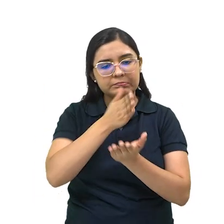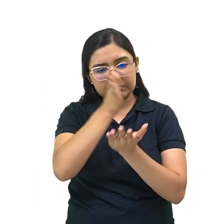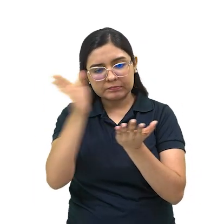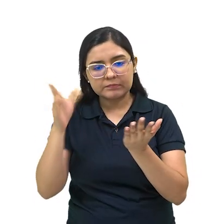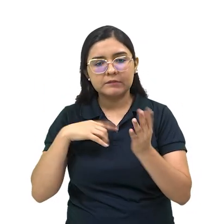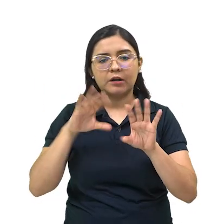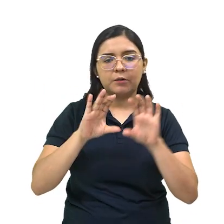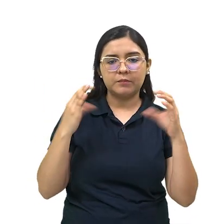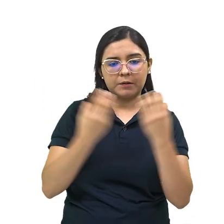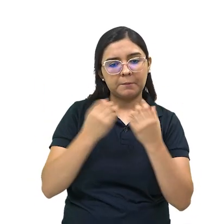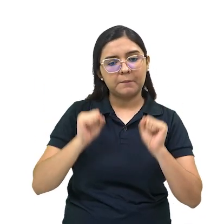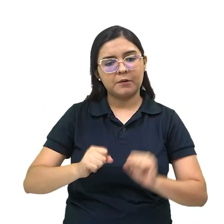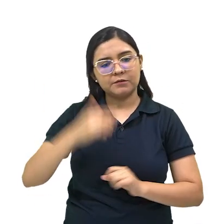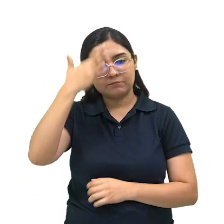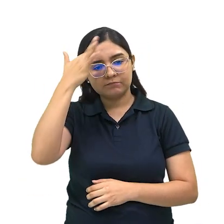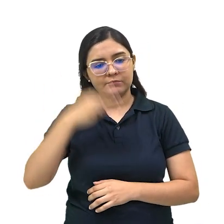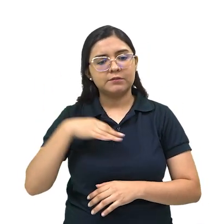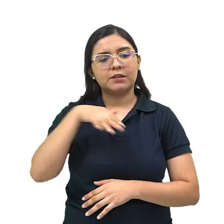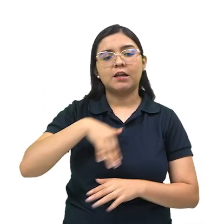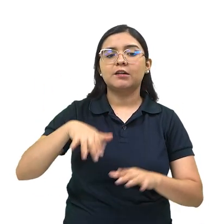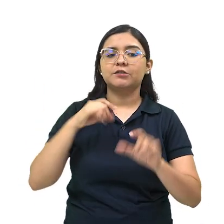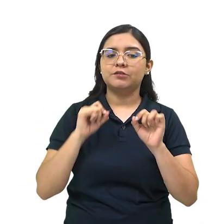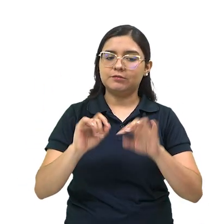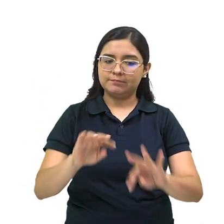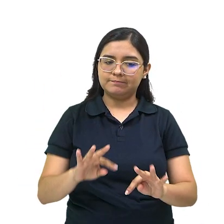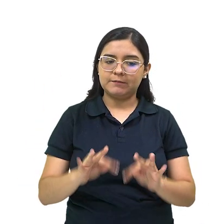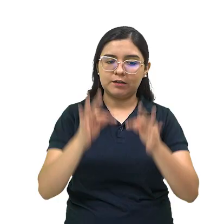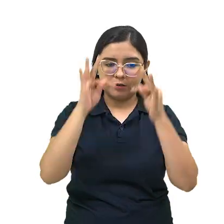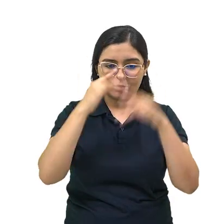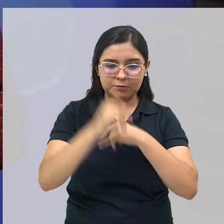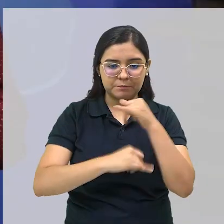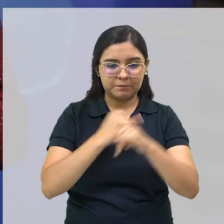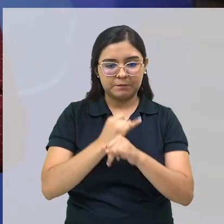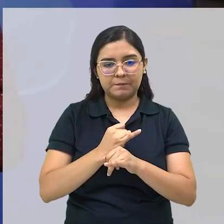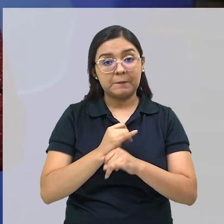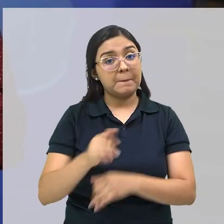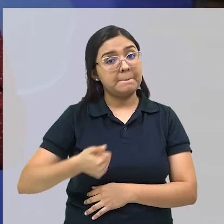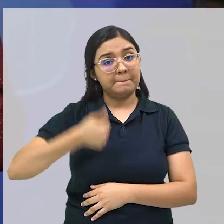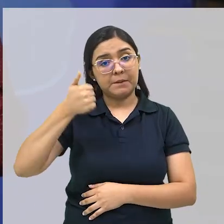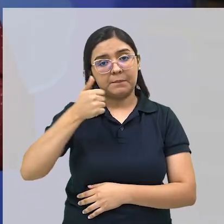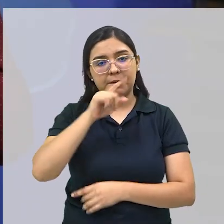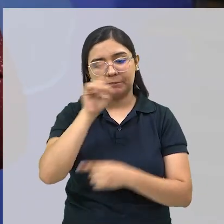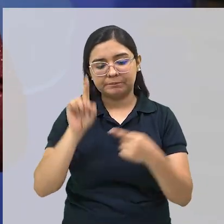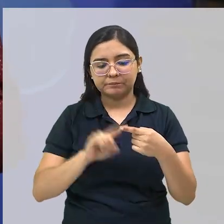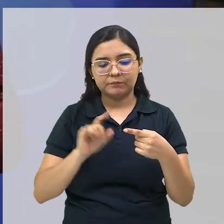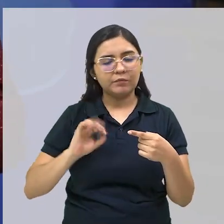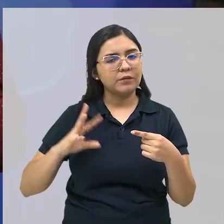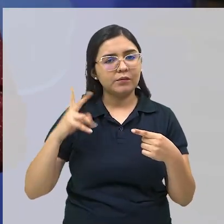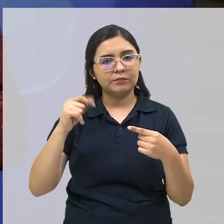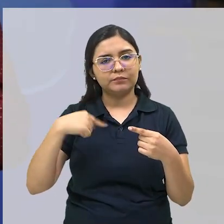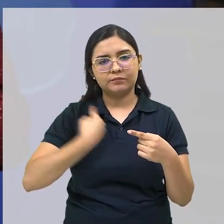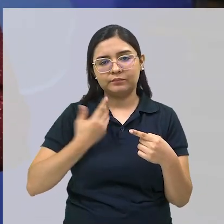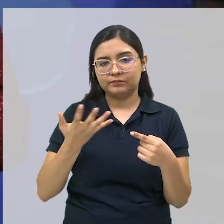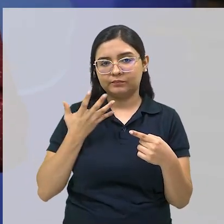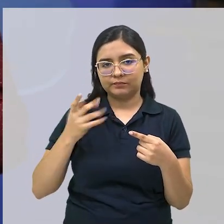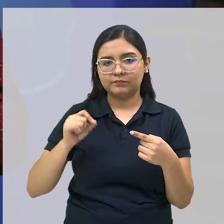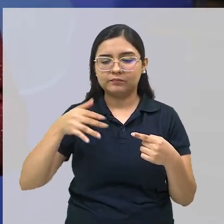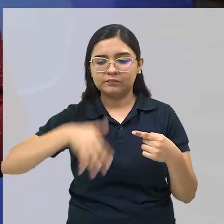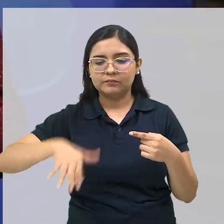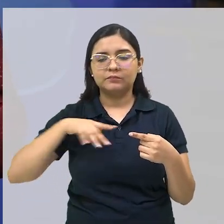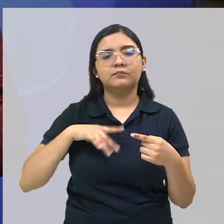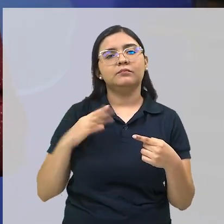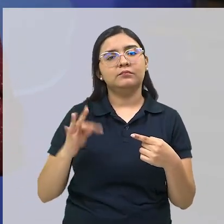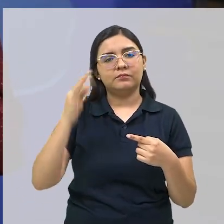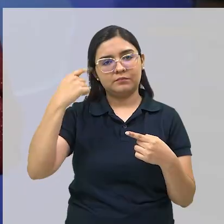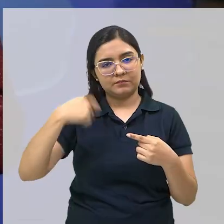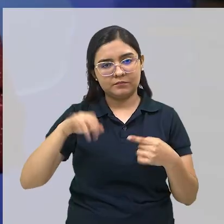podem compreender nesse campo das tecnologias digitais. Como? Primeiro, gente, todo mundo que deseja entrar nesse meio digital precisa